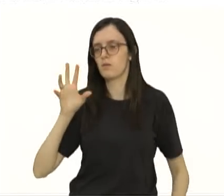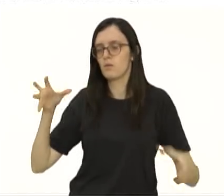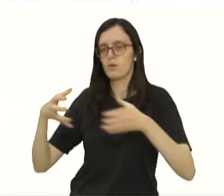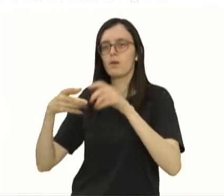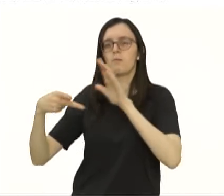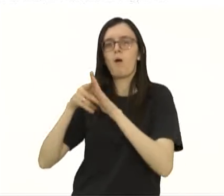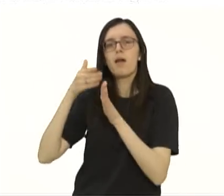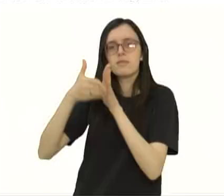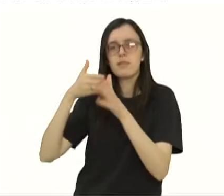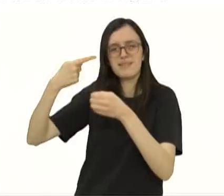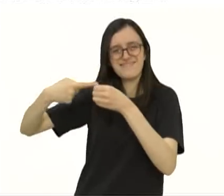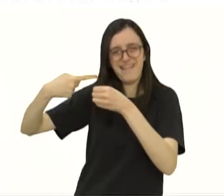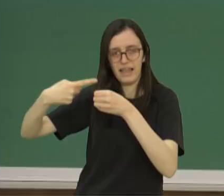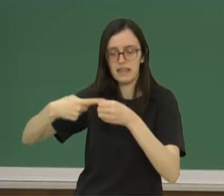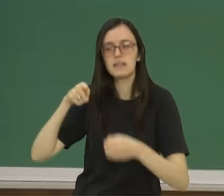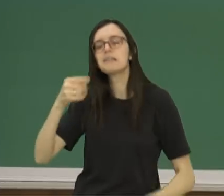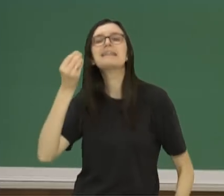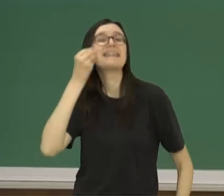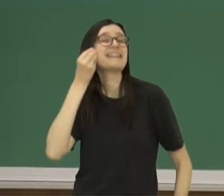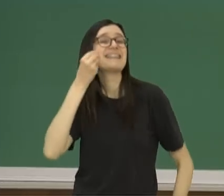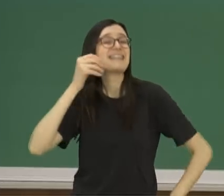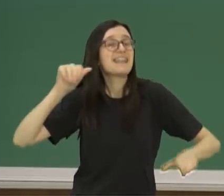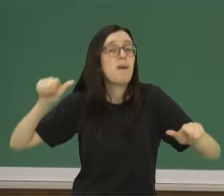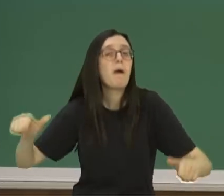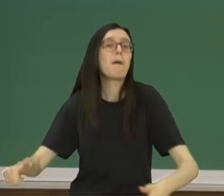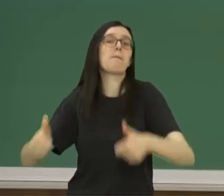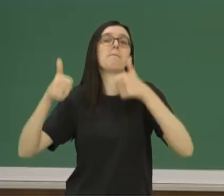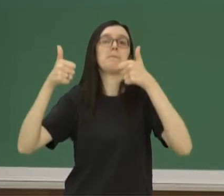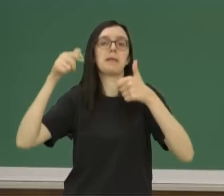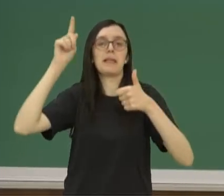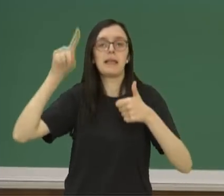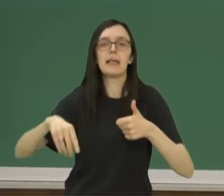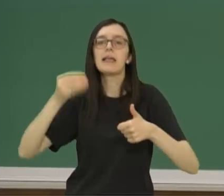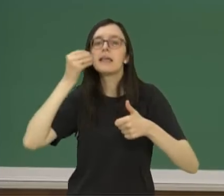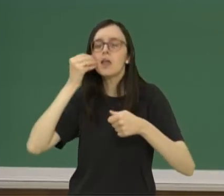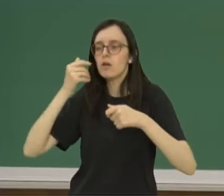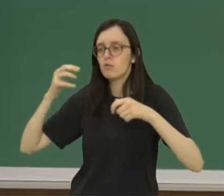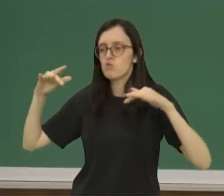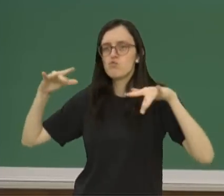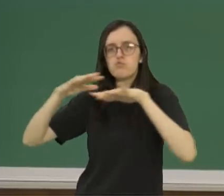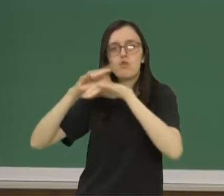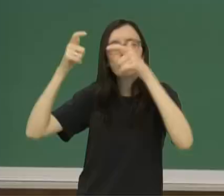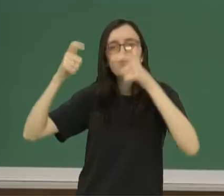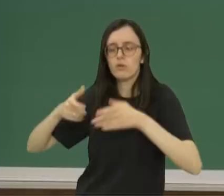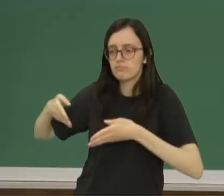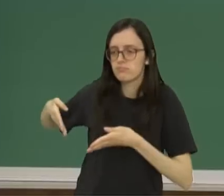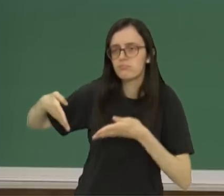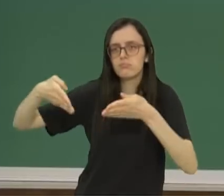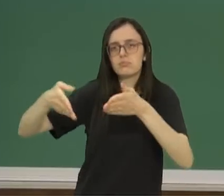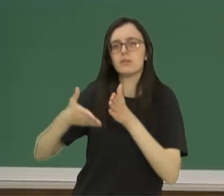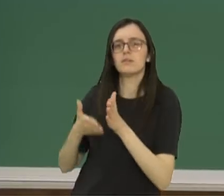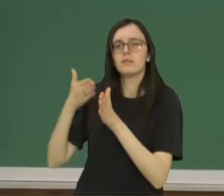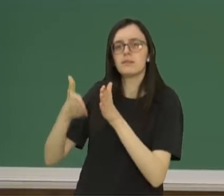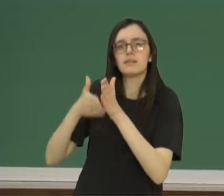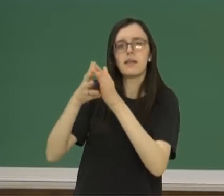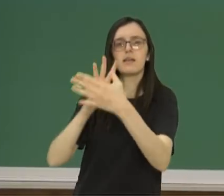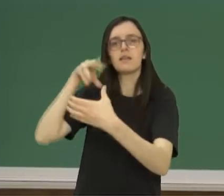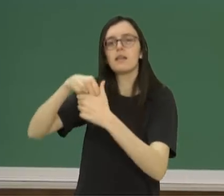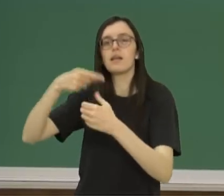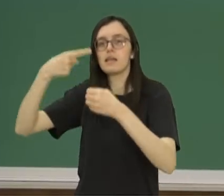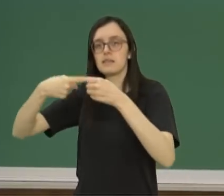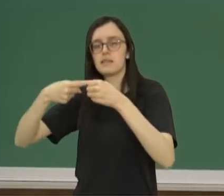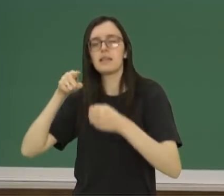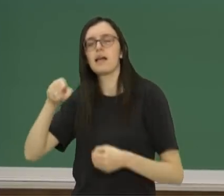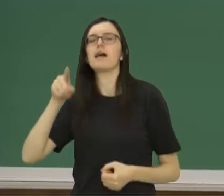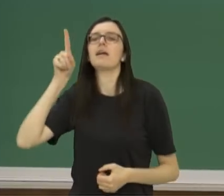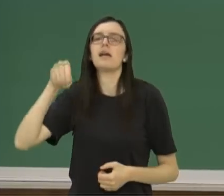Trens Urbanos, que tenta aí melhorar a malha desses trens urbanos dentro das grandes cidades, que